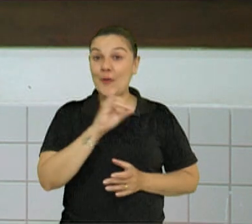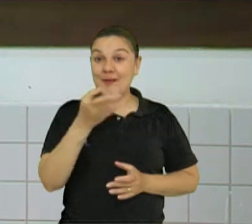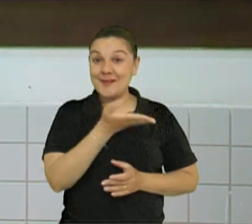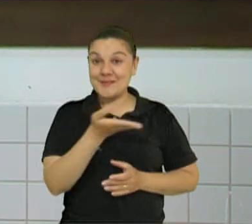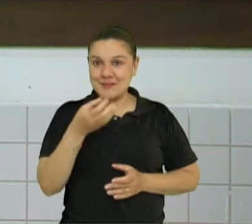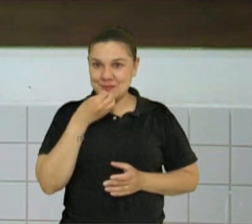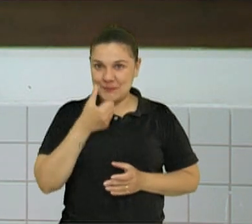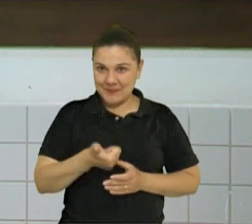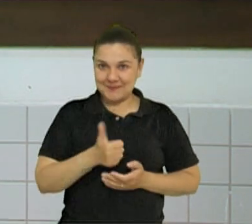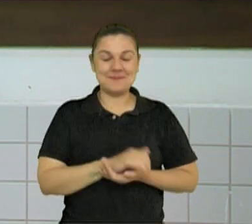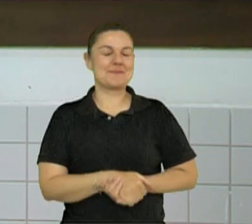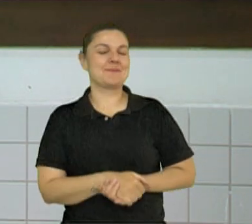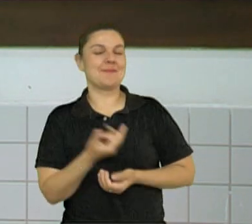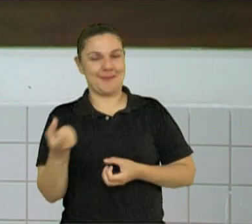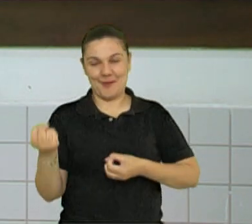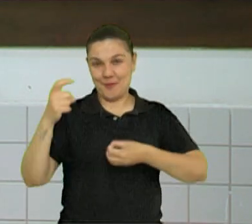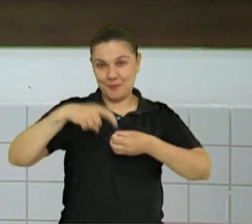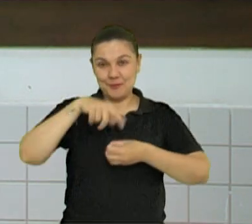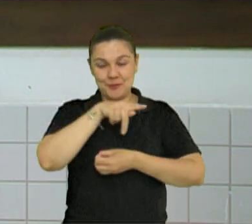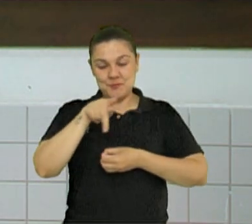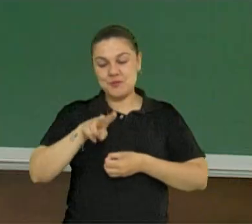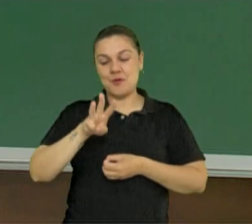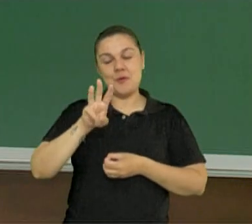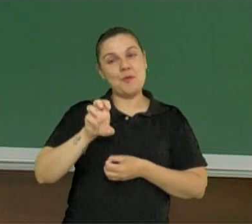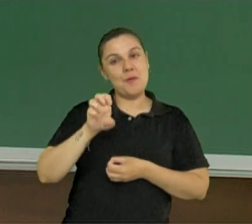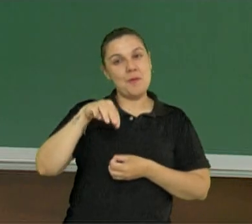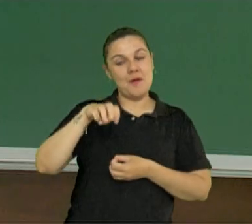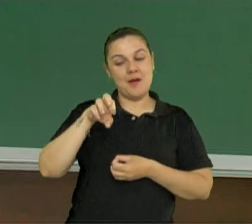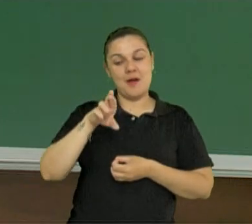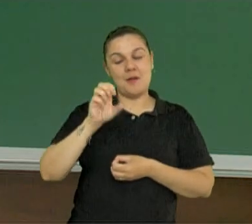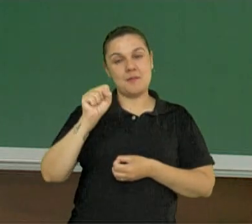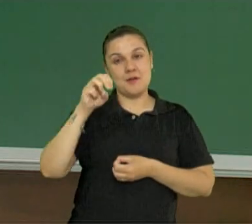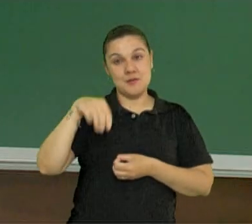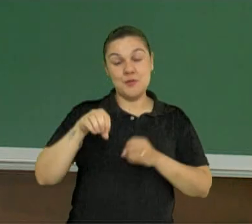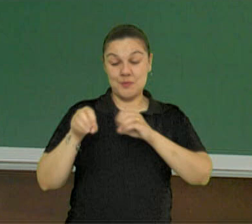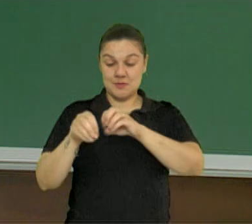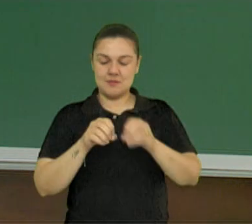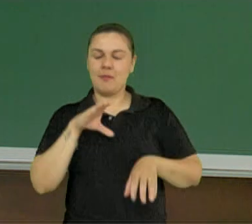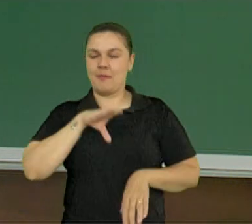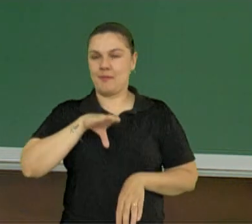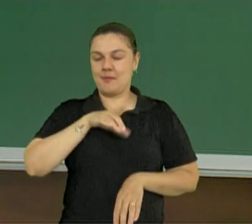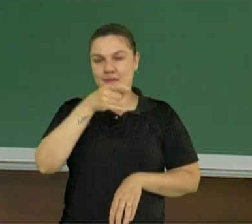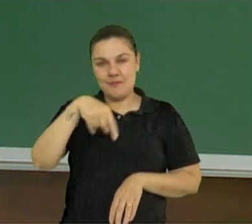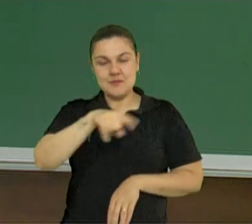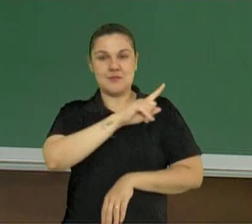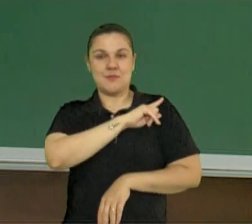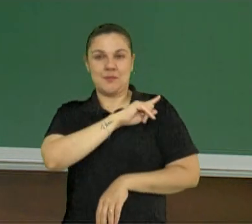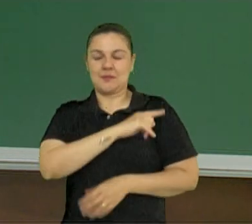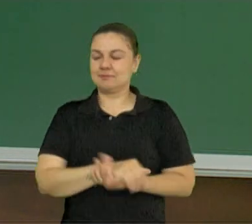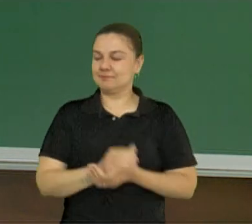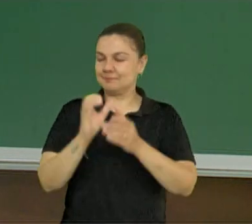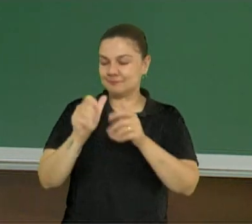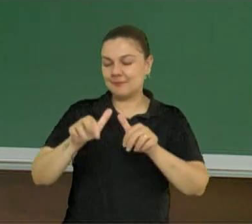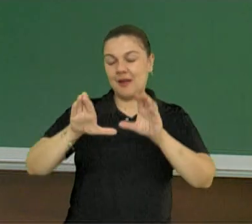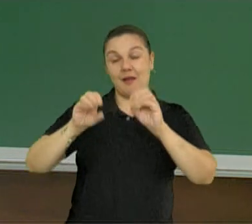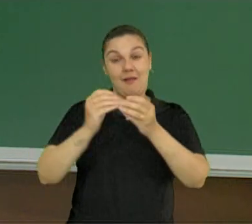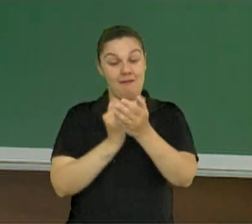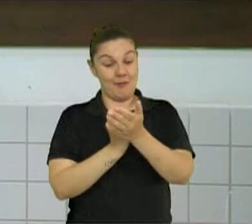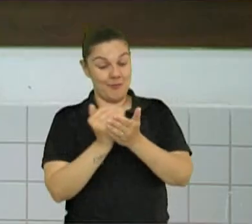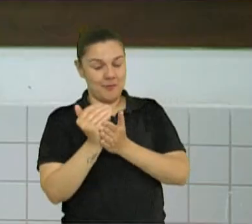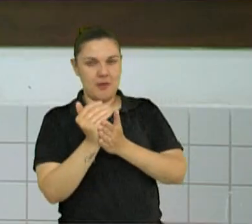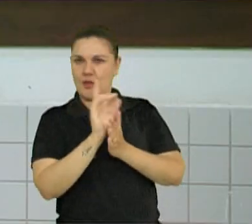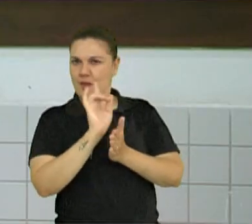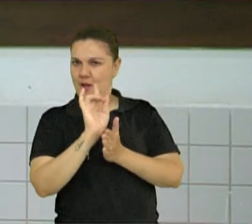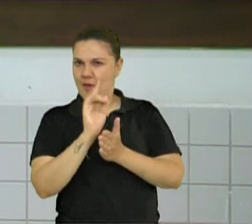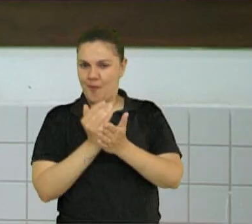Olá pessoal, tudo bem com vocês? Estou de volta, professor Emerson, para trabalhar língua portuguesa com vocês da primeira série. Claro que antes de iniciar a nossa aula,